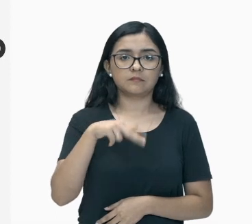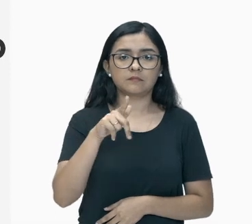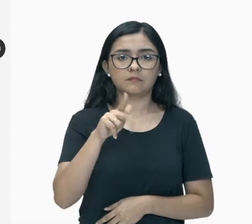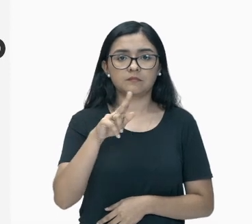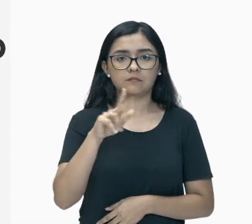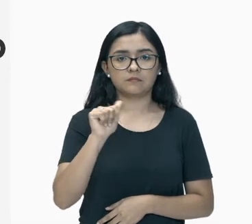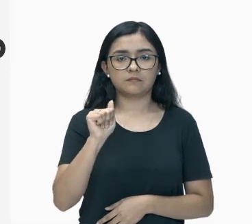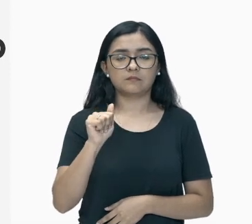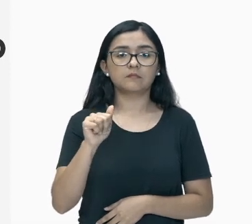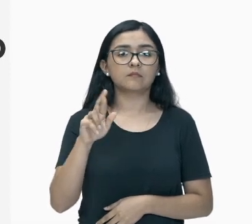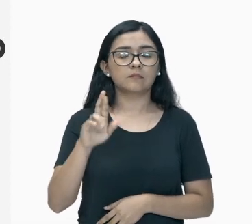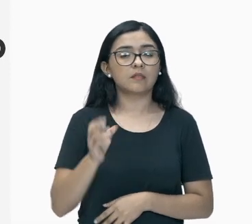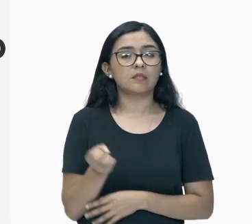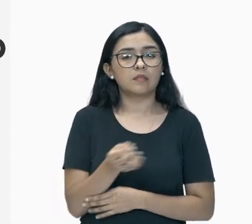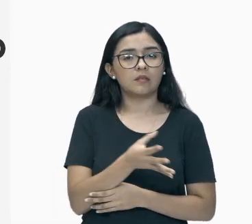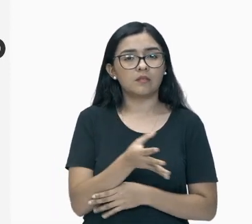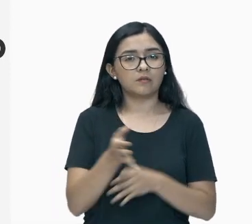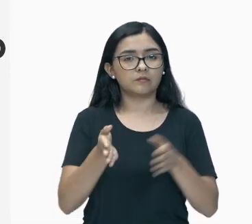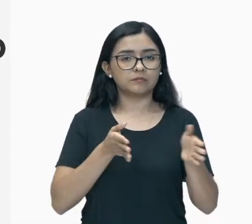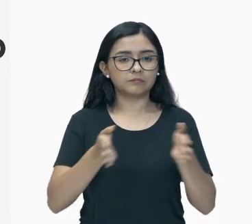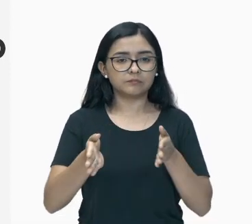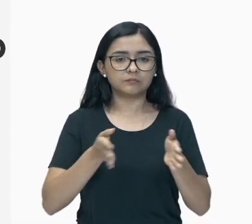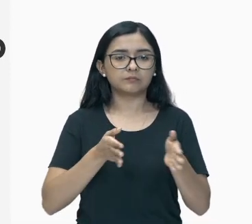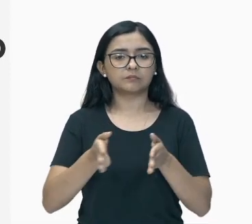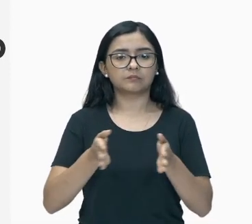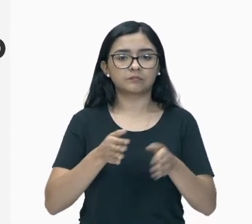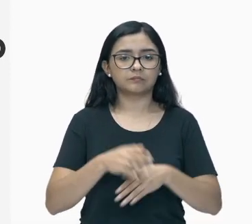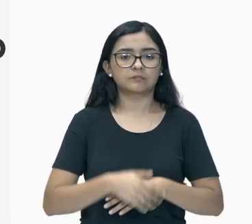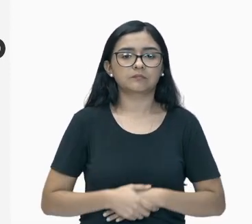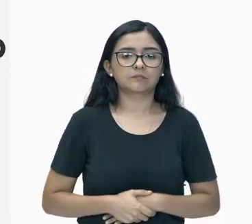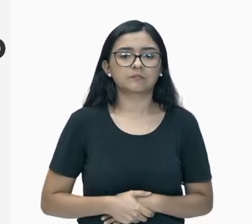Ali da Nova Inglaterra, né, da região de Massachusetts, ali eles vão